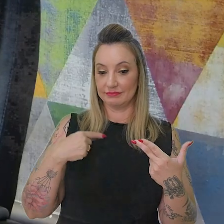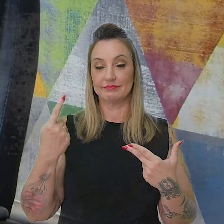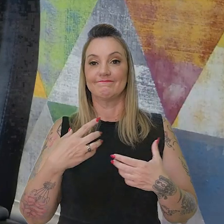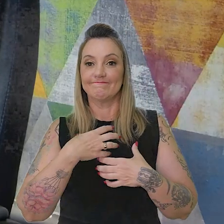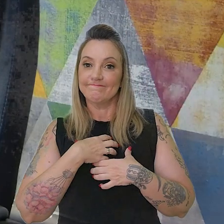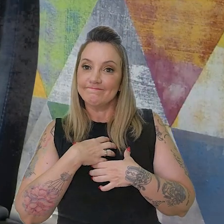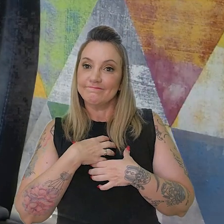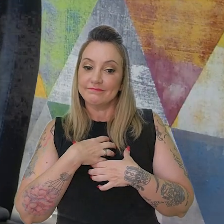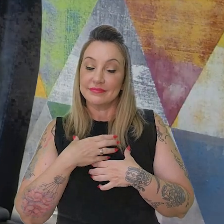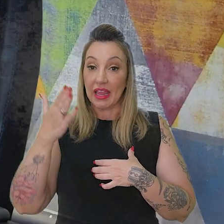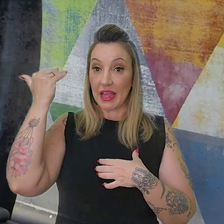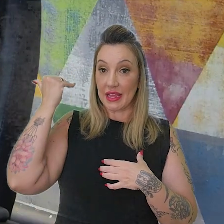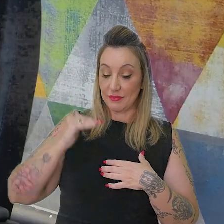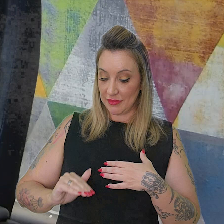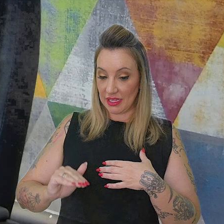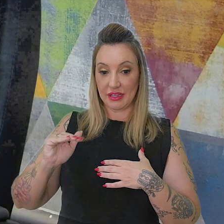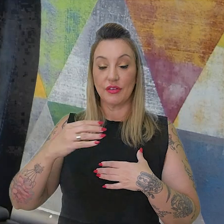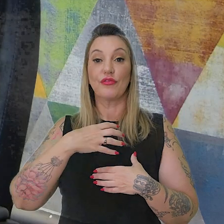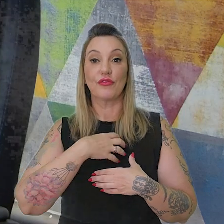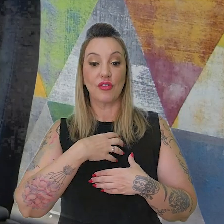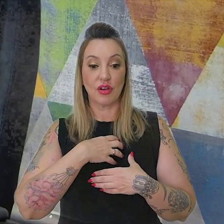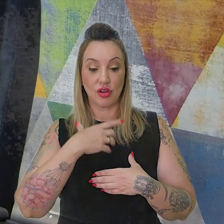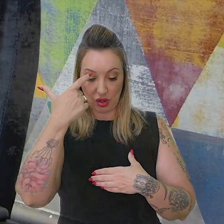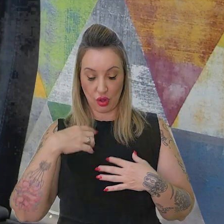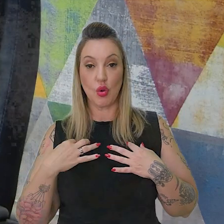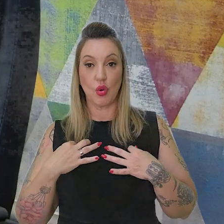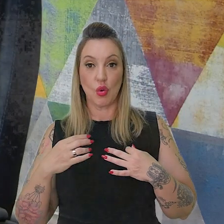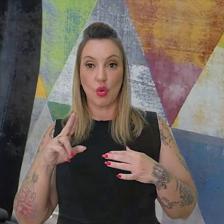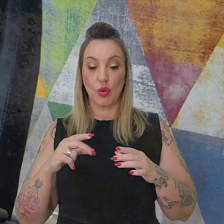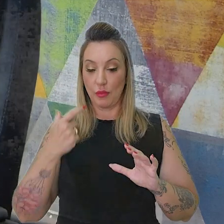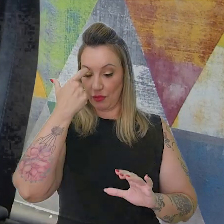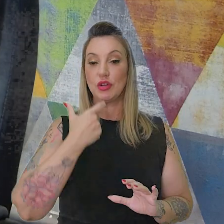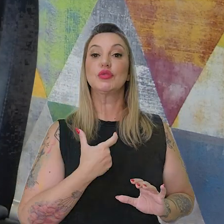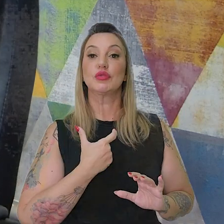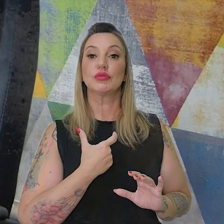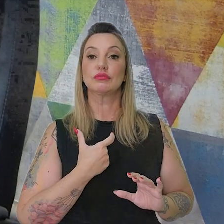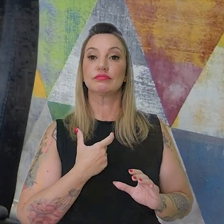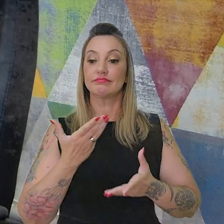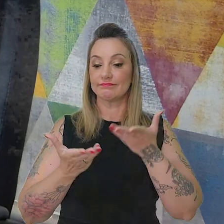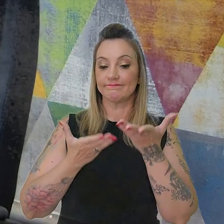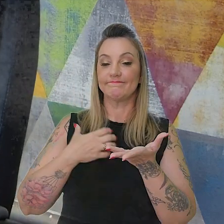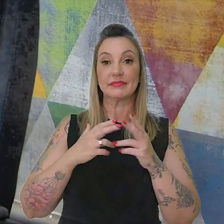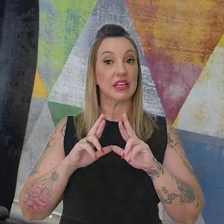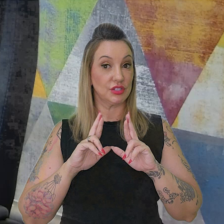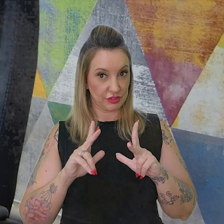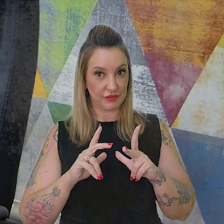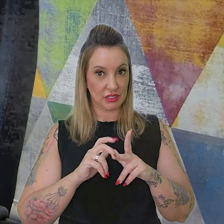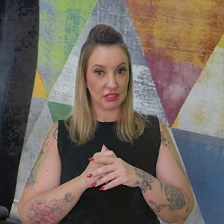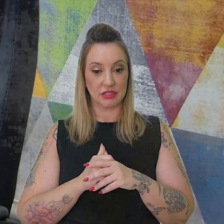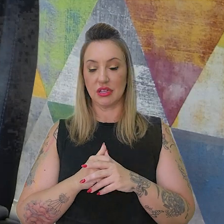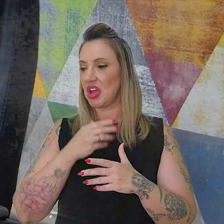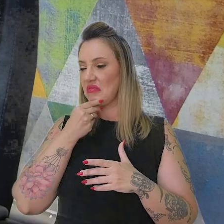que a gente sente na pele desde criança né que a forma como a gente se veste ou como a gente se posiciona a gente é Tratado de uma forma